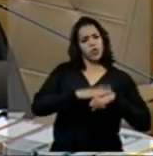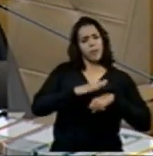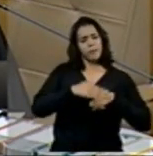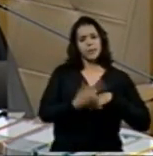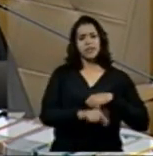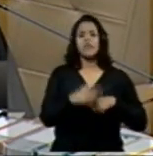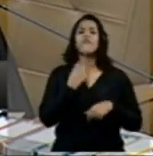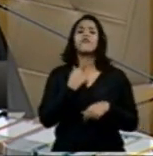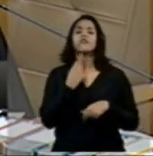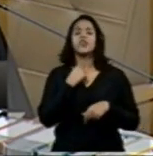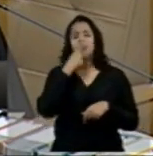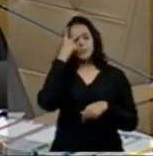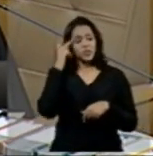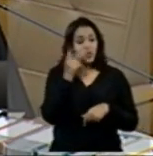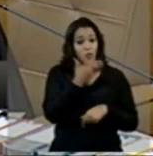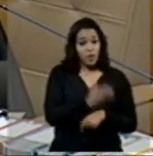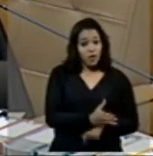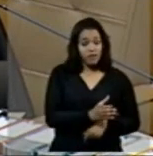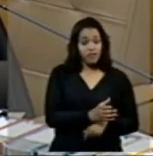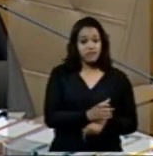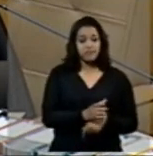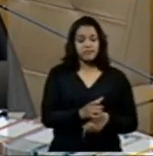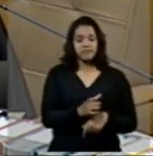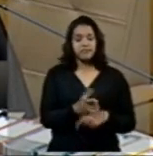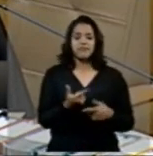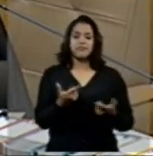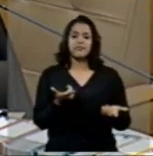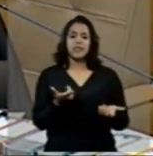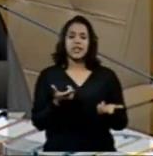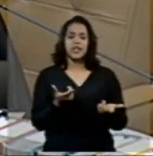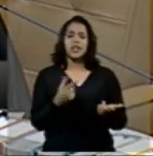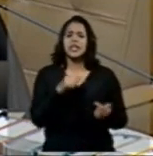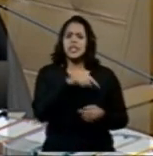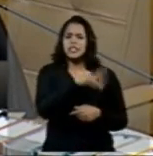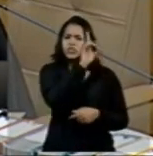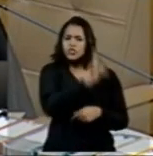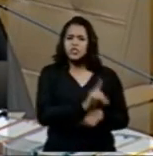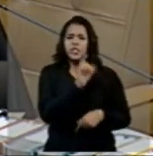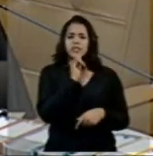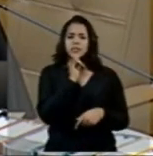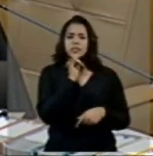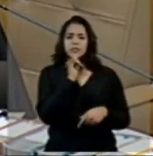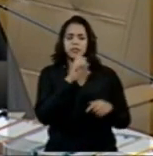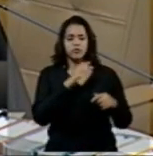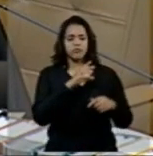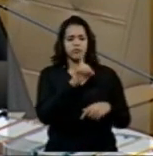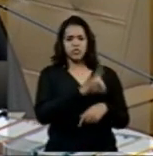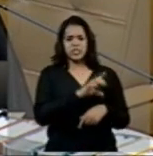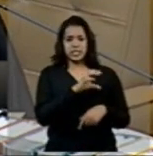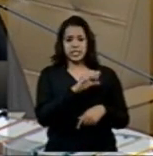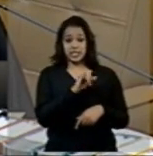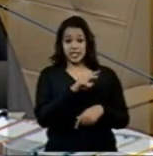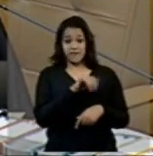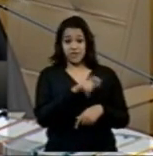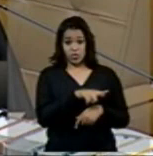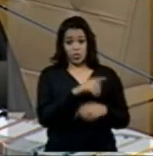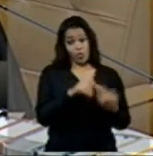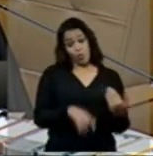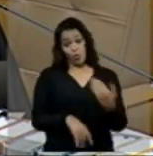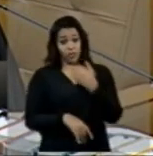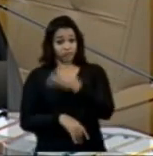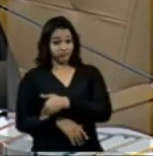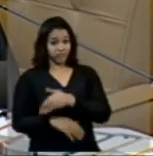trabalhador, a denotar a inadequação desse pressuposto clássico do direito civil, por outro lado,